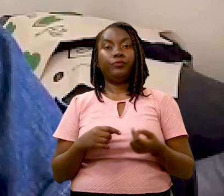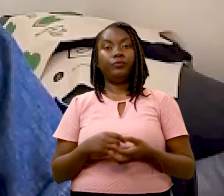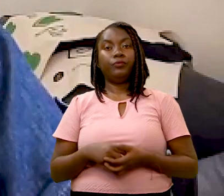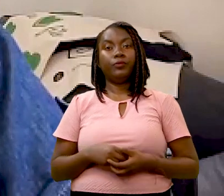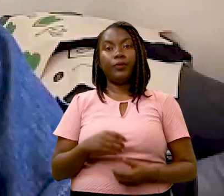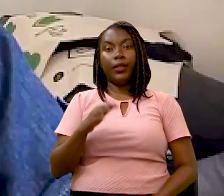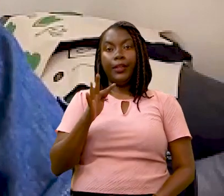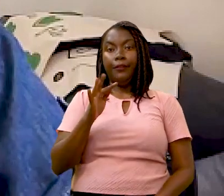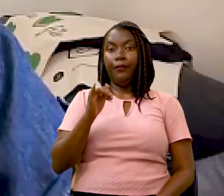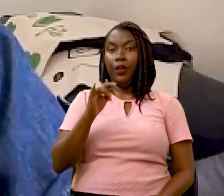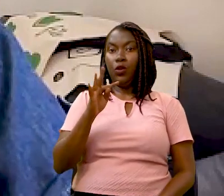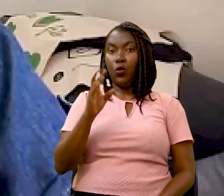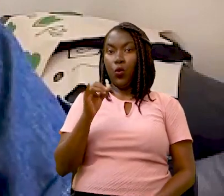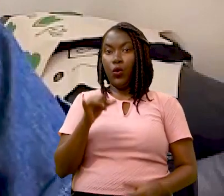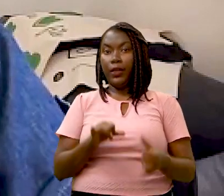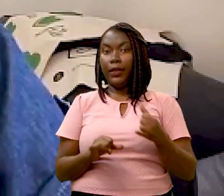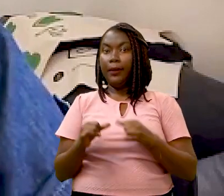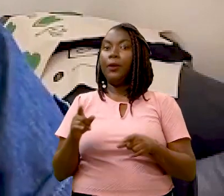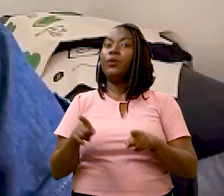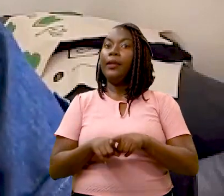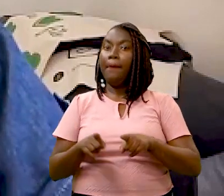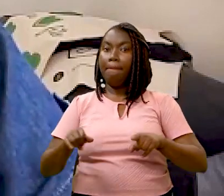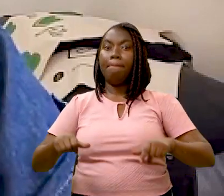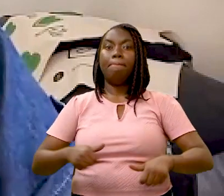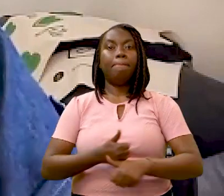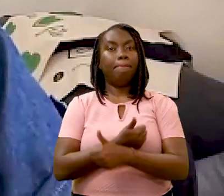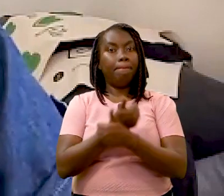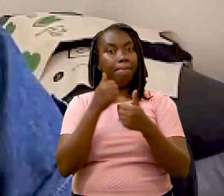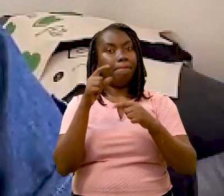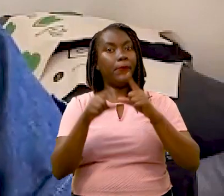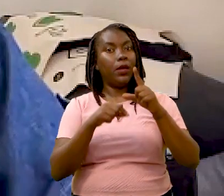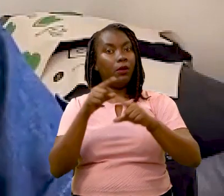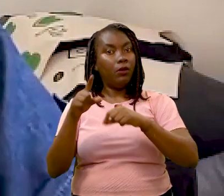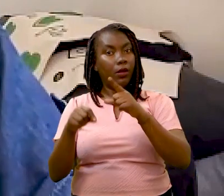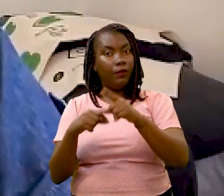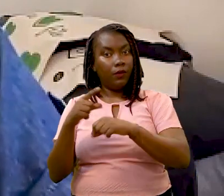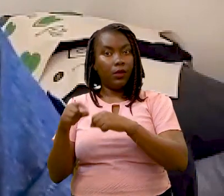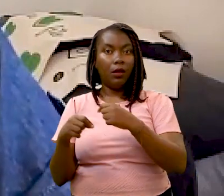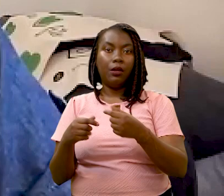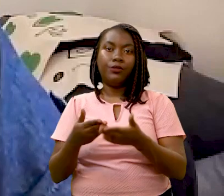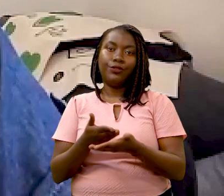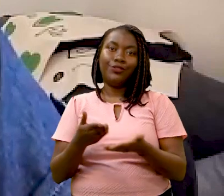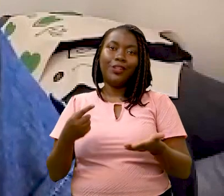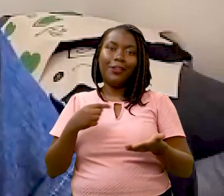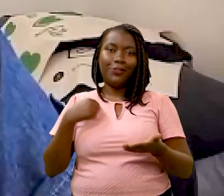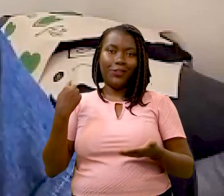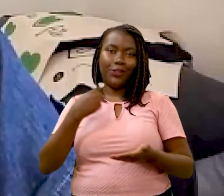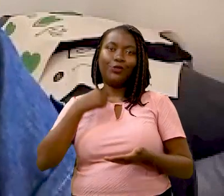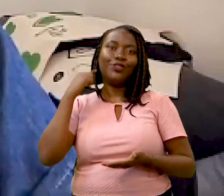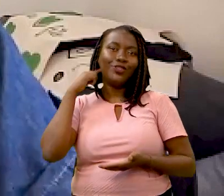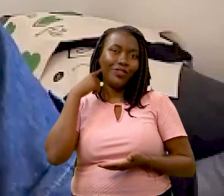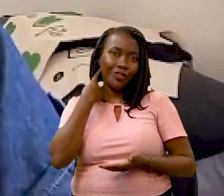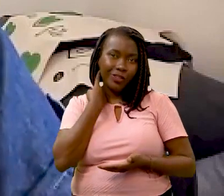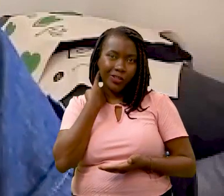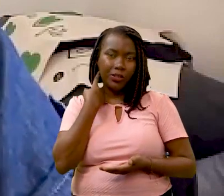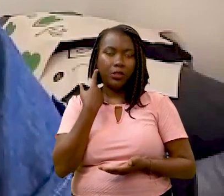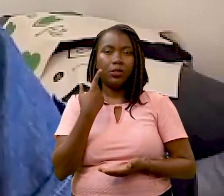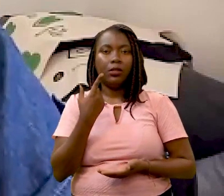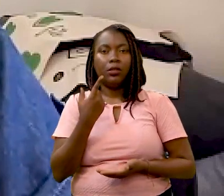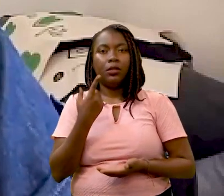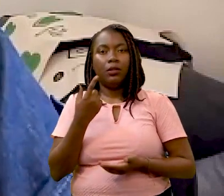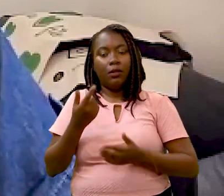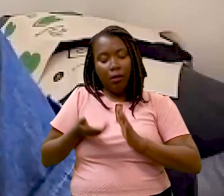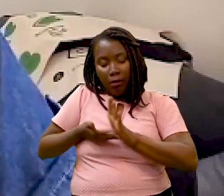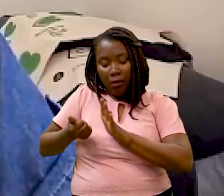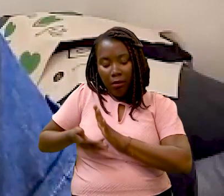um fitoquímico que também melhora essa filtragem dessas nossas sujeirinhas metabólicas, e deixa ali